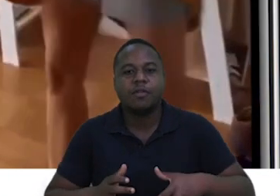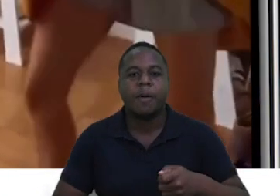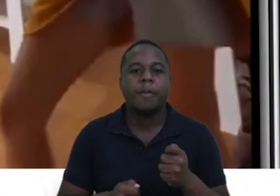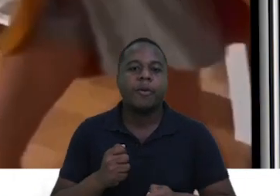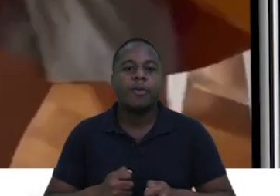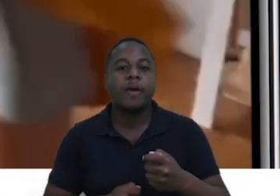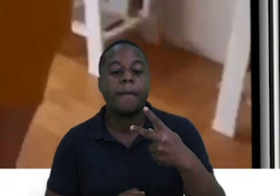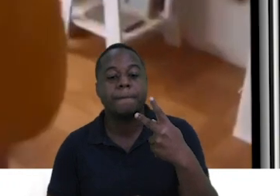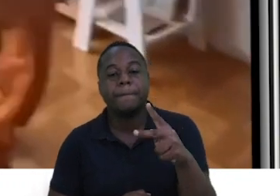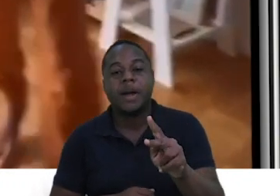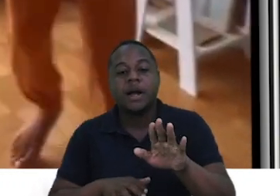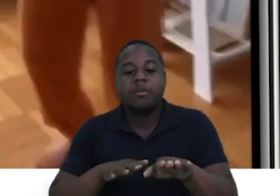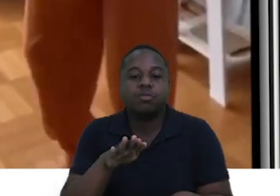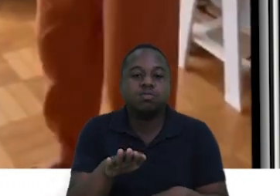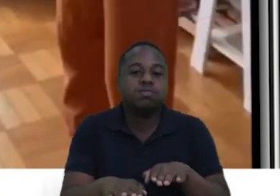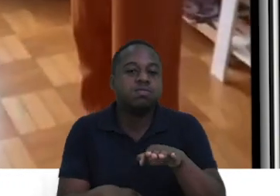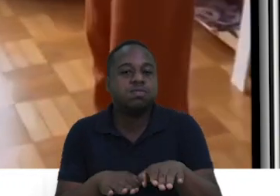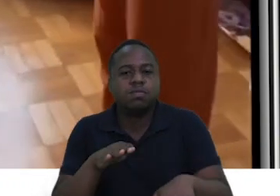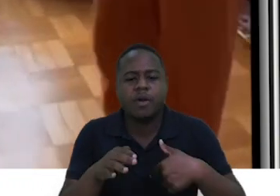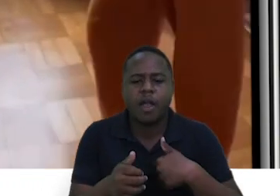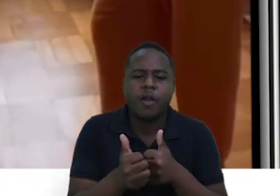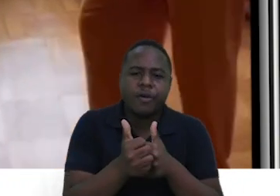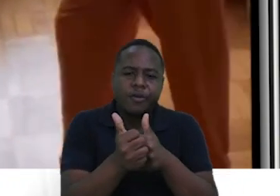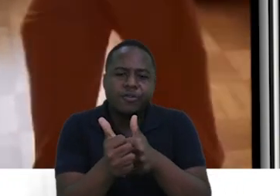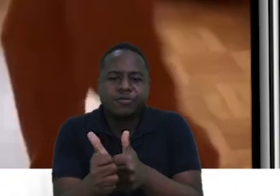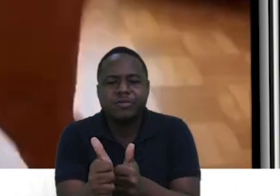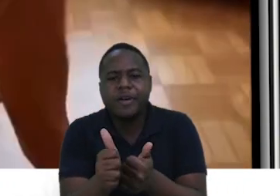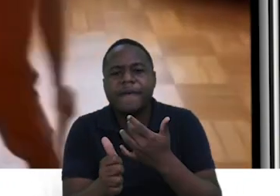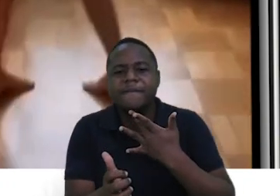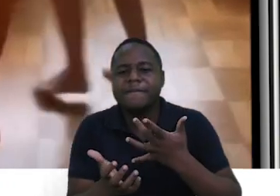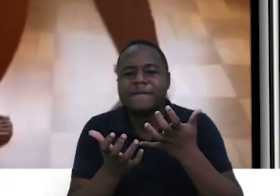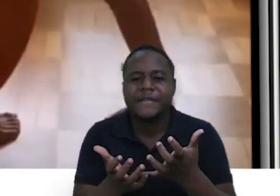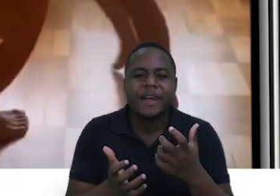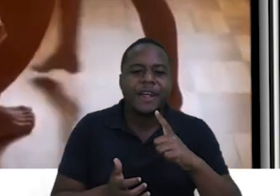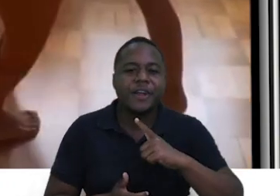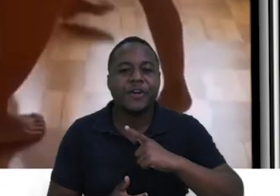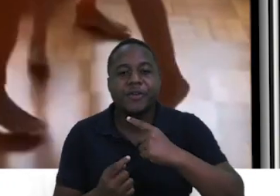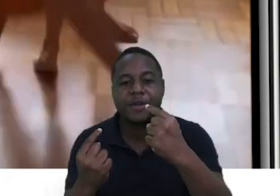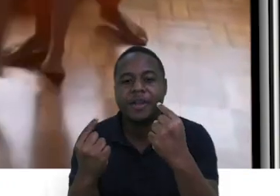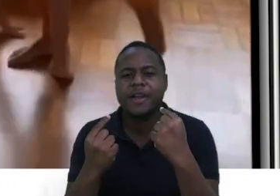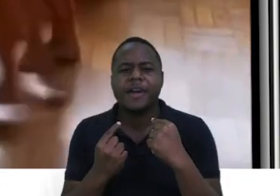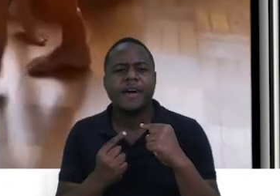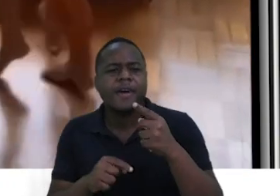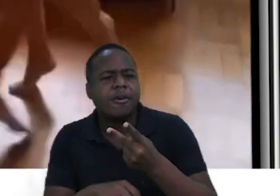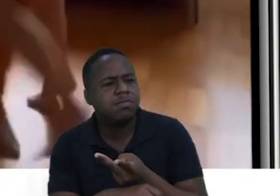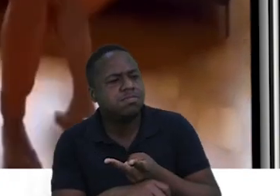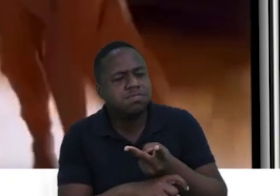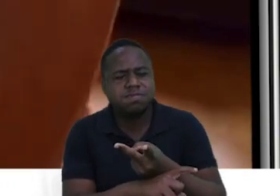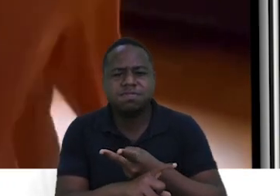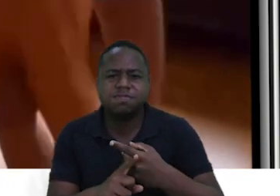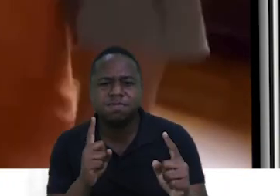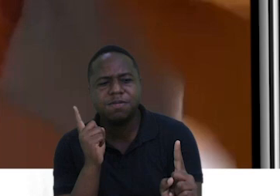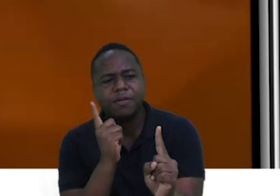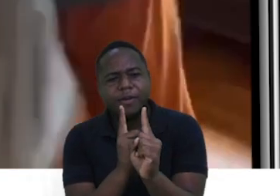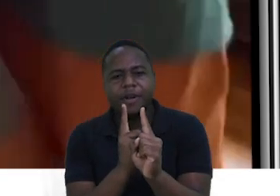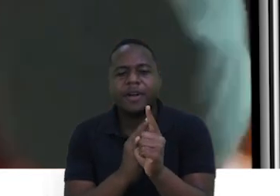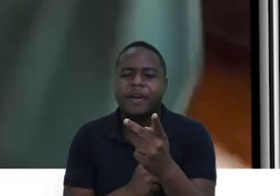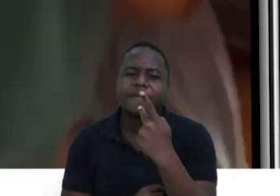Meus passos sempre segui, querendo te encontrar, pra